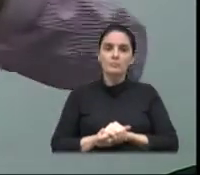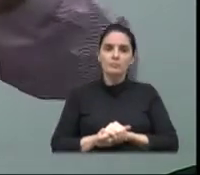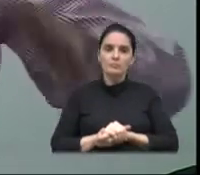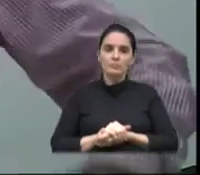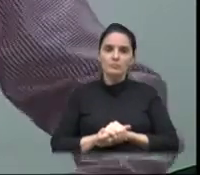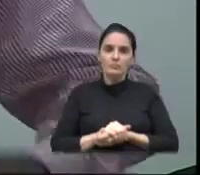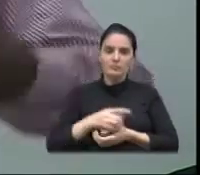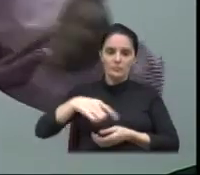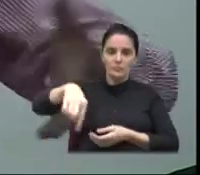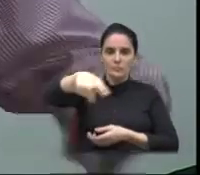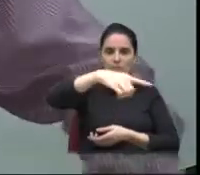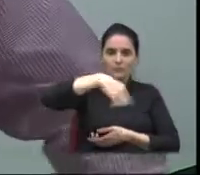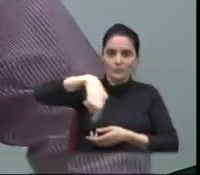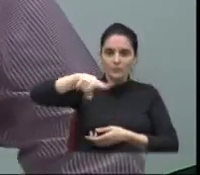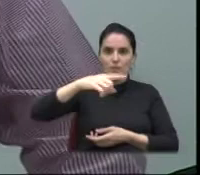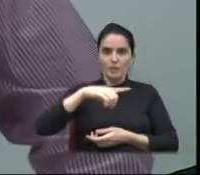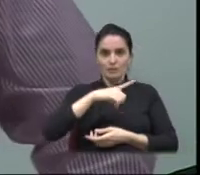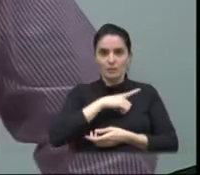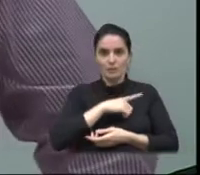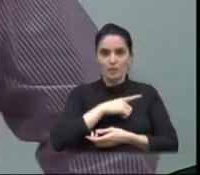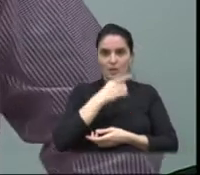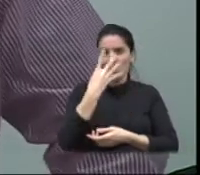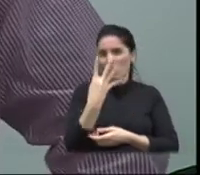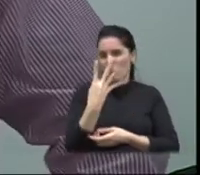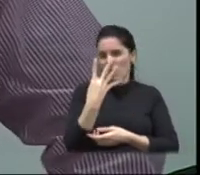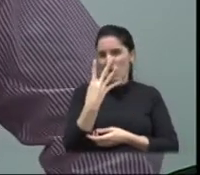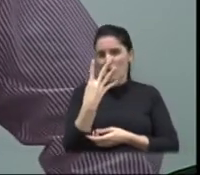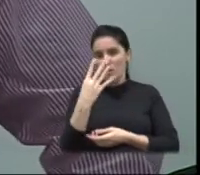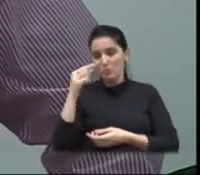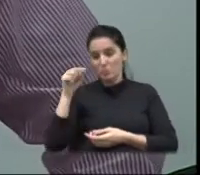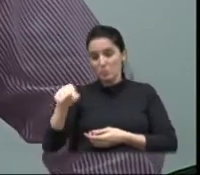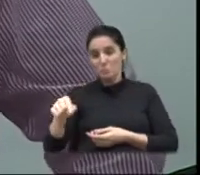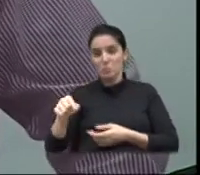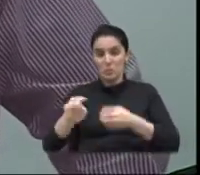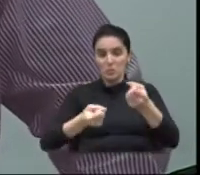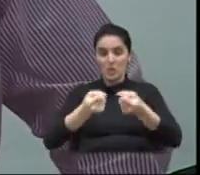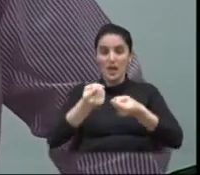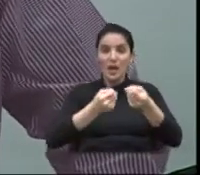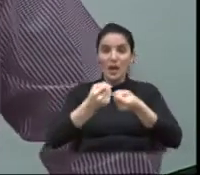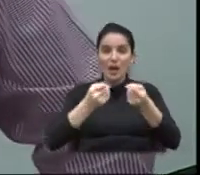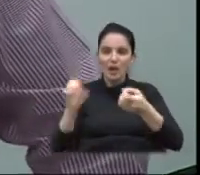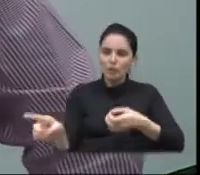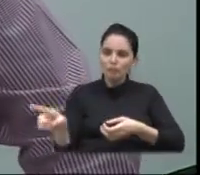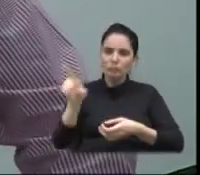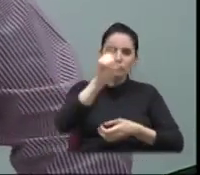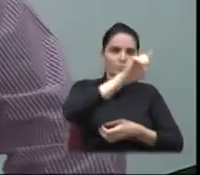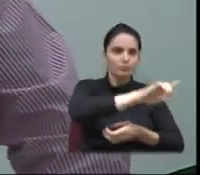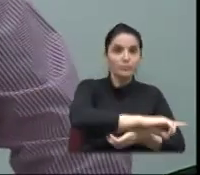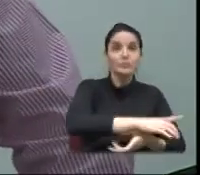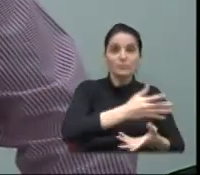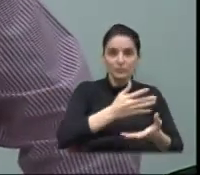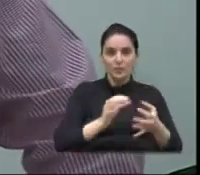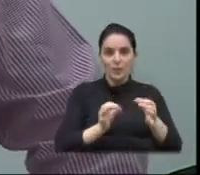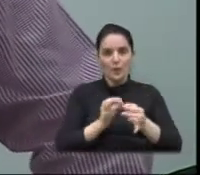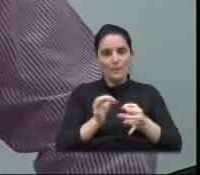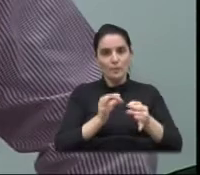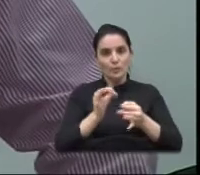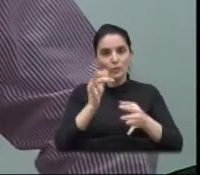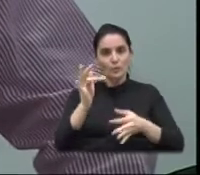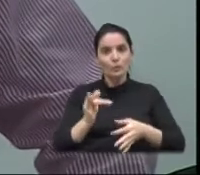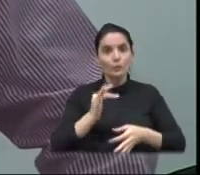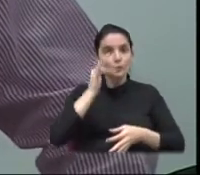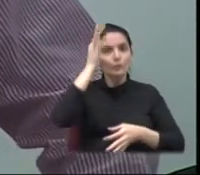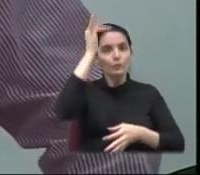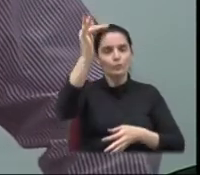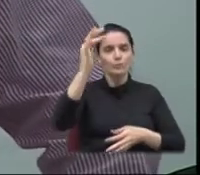região ali passa acho que 3, 4 mil carros por dia, um projeto para o futuro é um outro rodoanel.